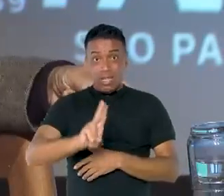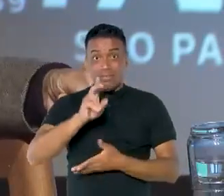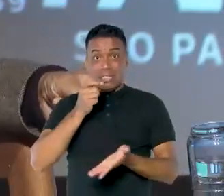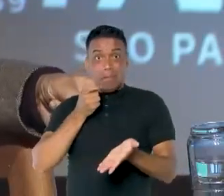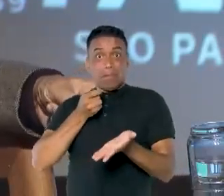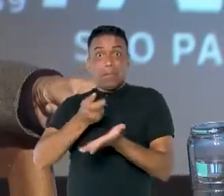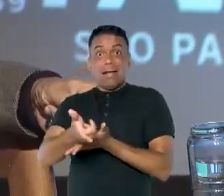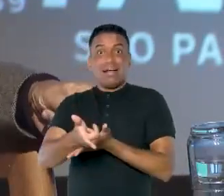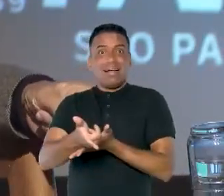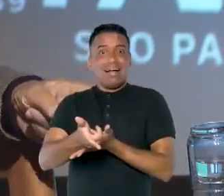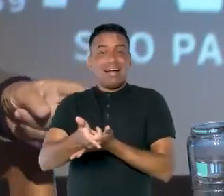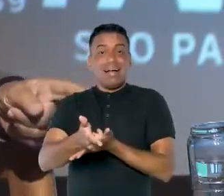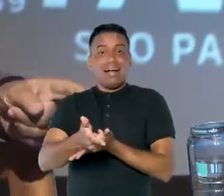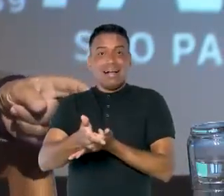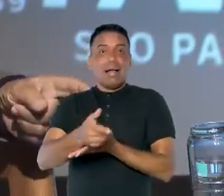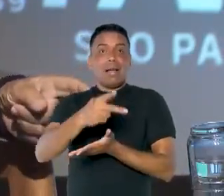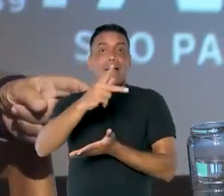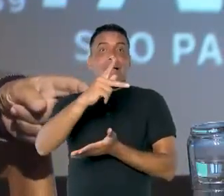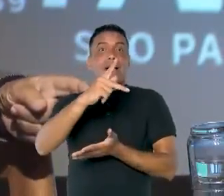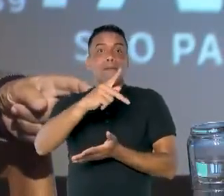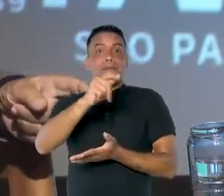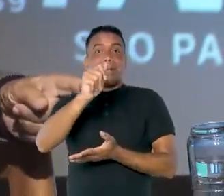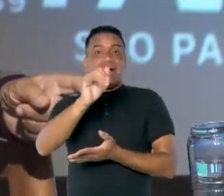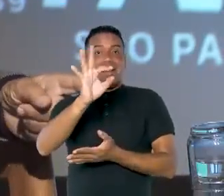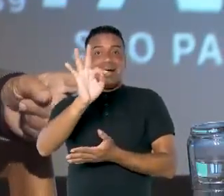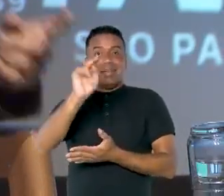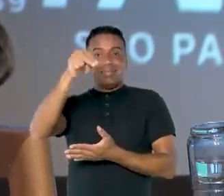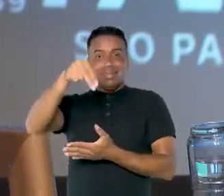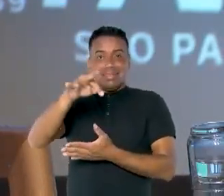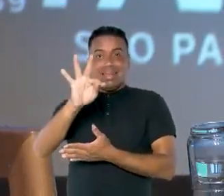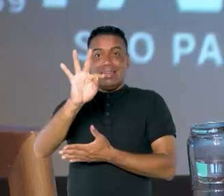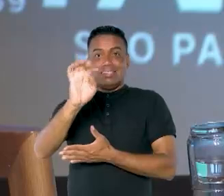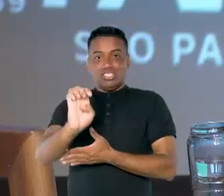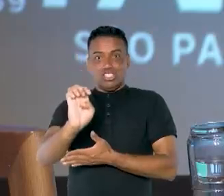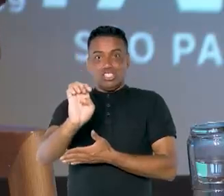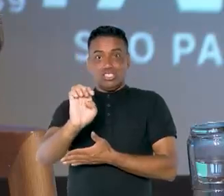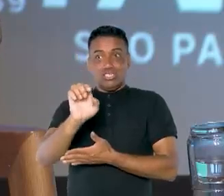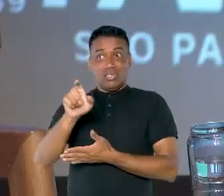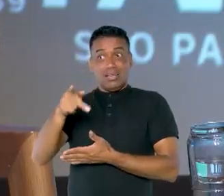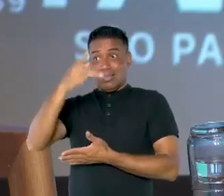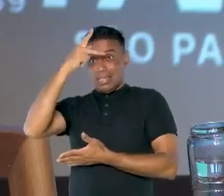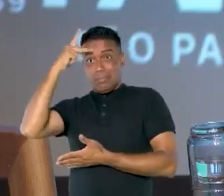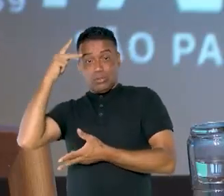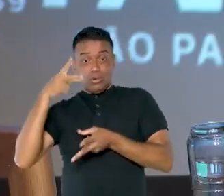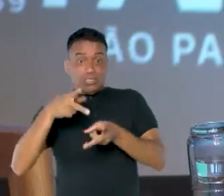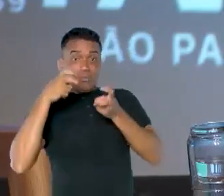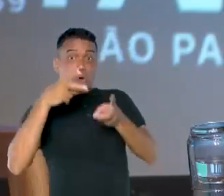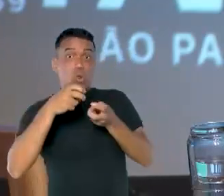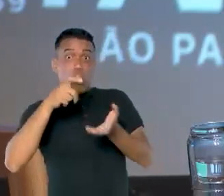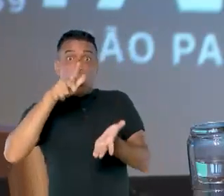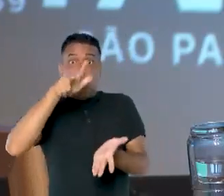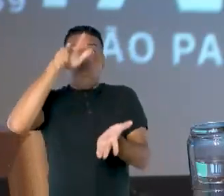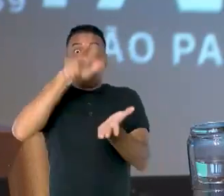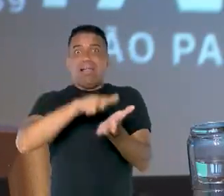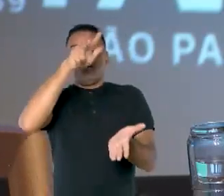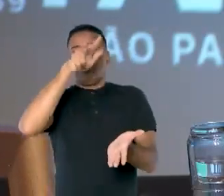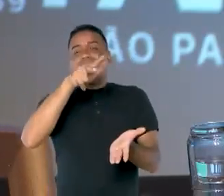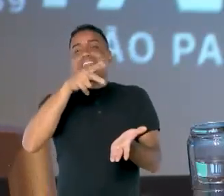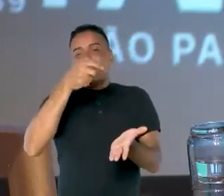ter que pagar a patente àqueles que exploraram e, de uma certa